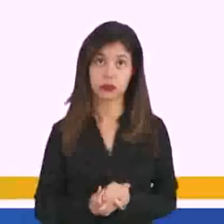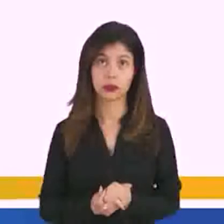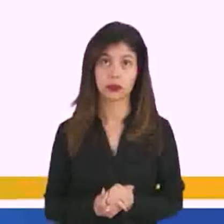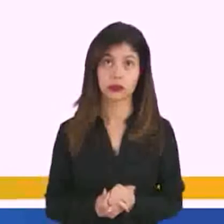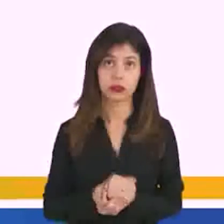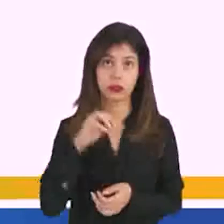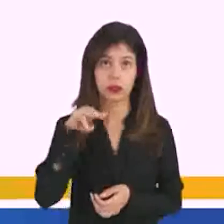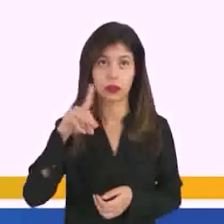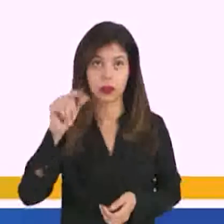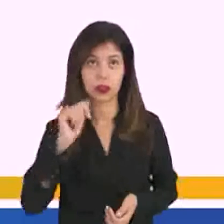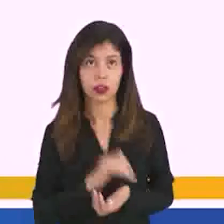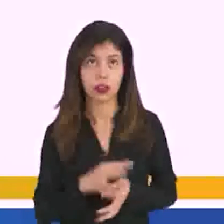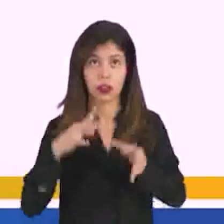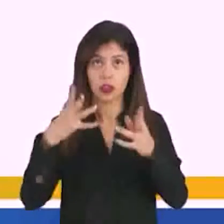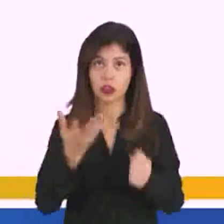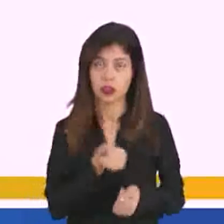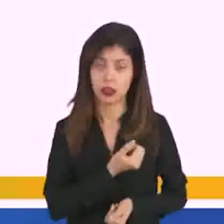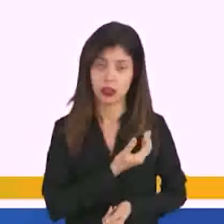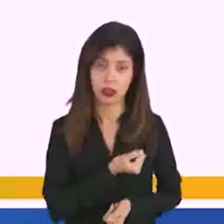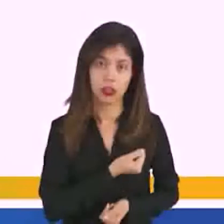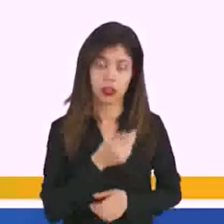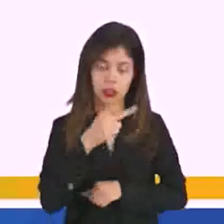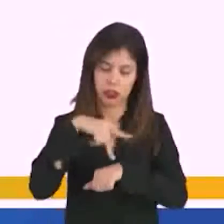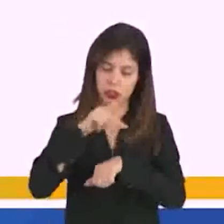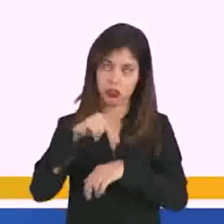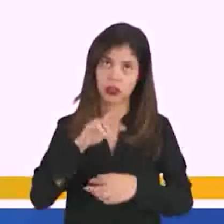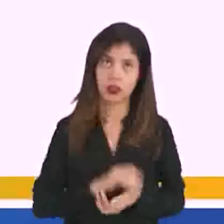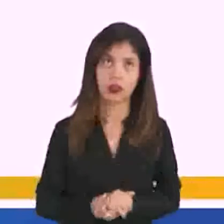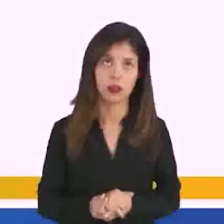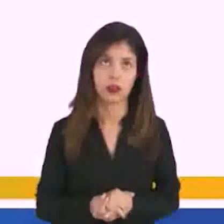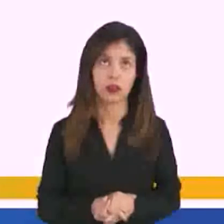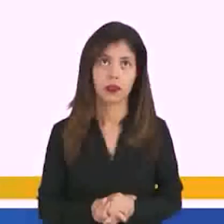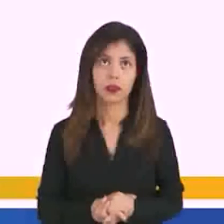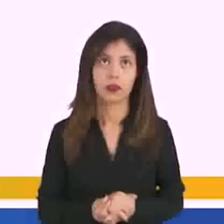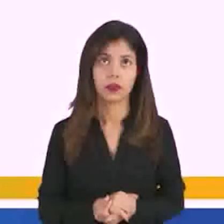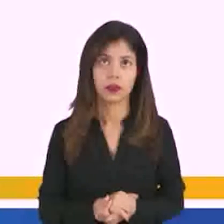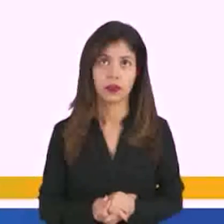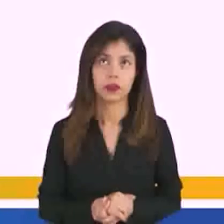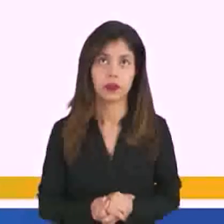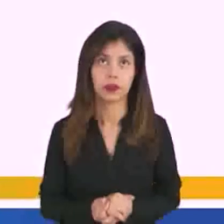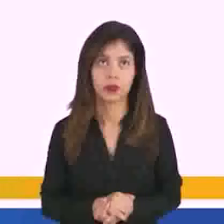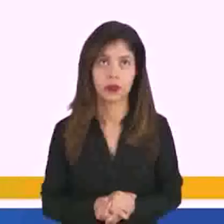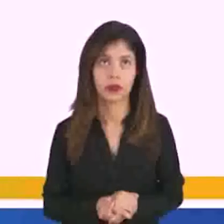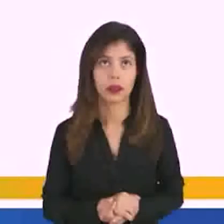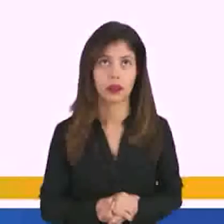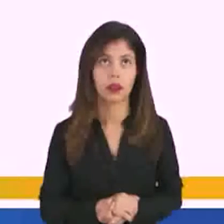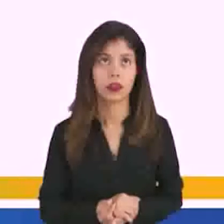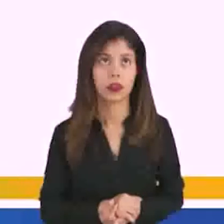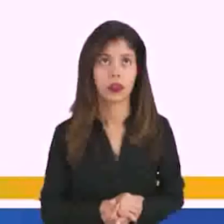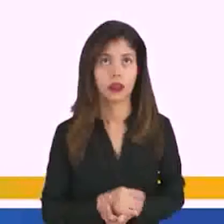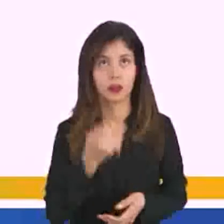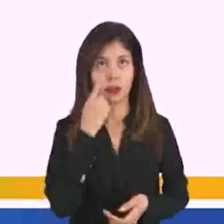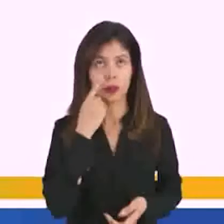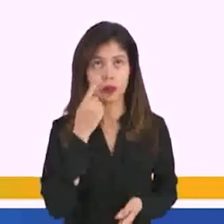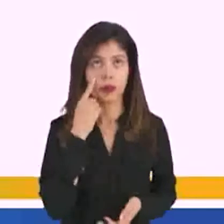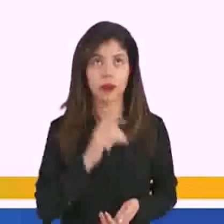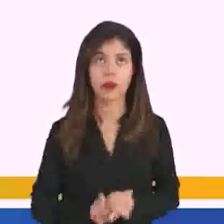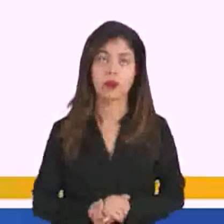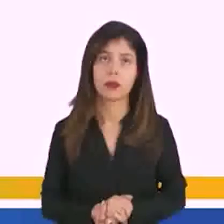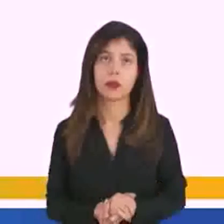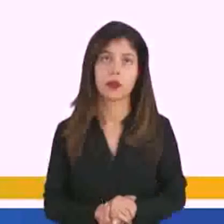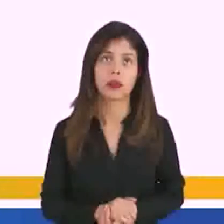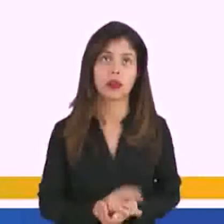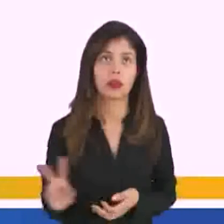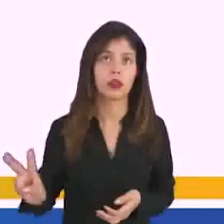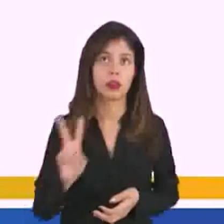a mediana do número de mortos nesses países. Então, vamos lá. Note que o conjunto dos valores